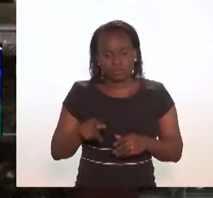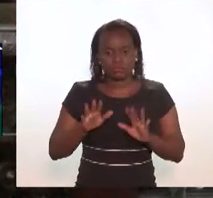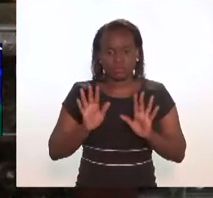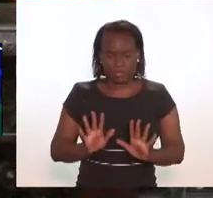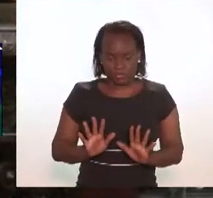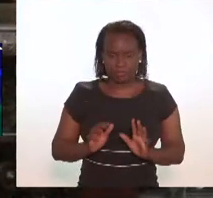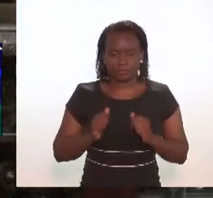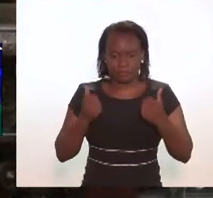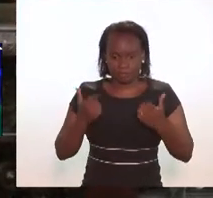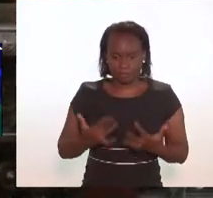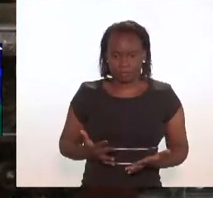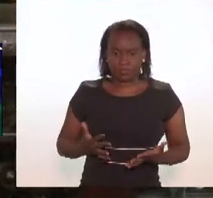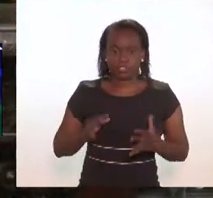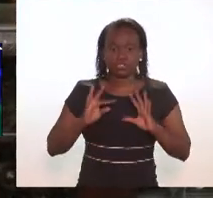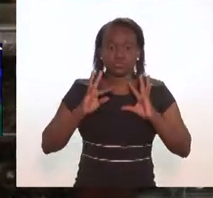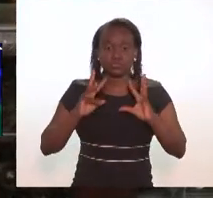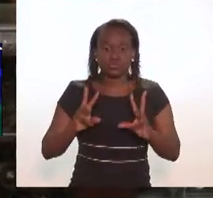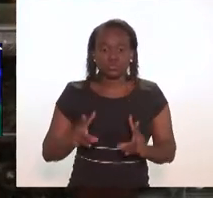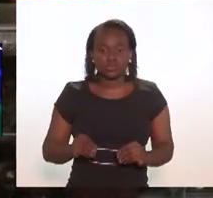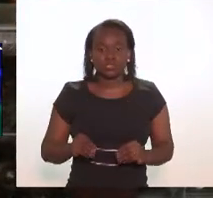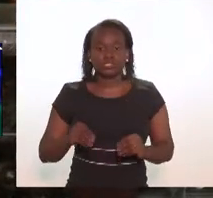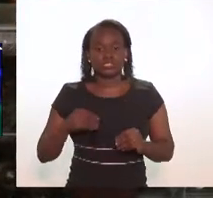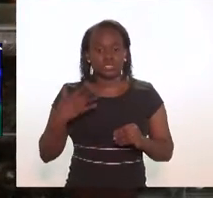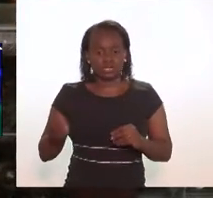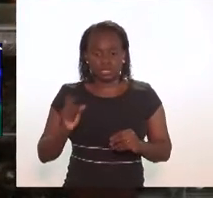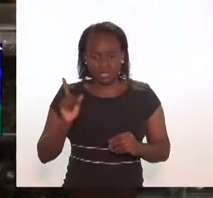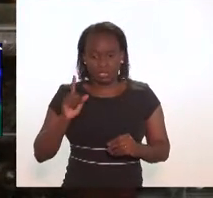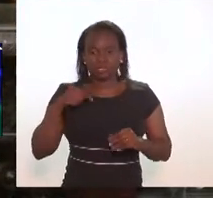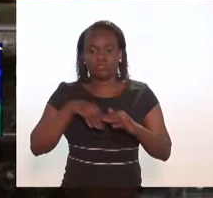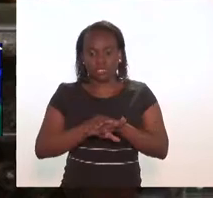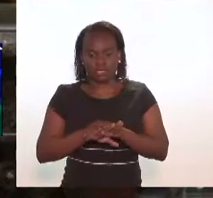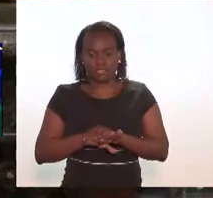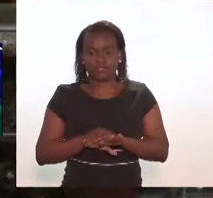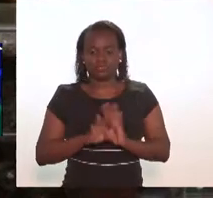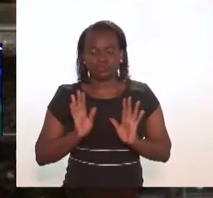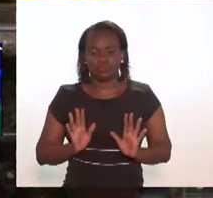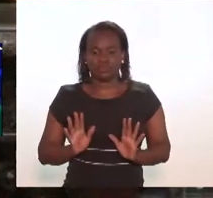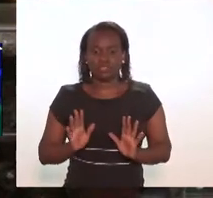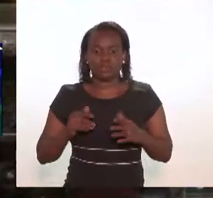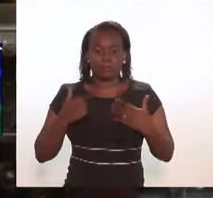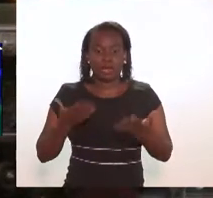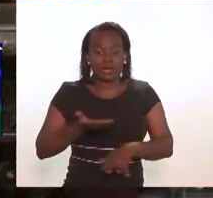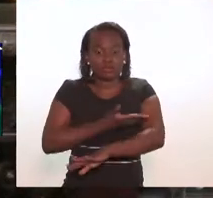olha só, se todas as comissões negarem, ela vai arquivo.